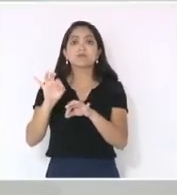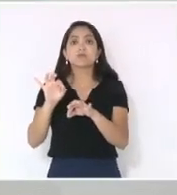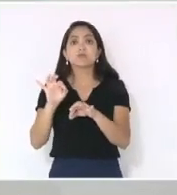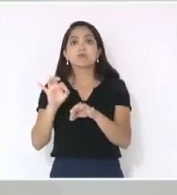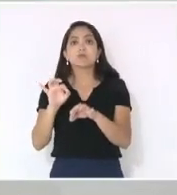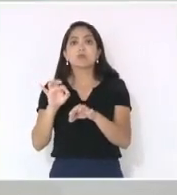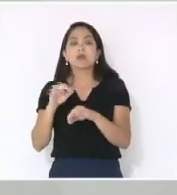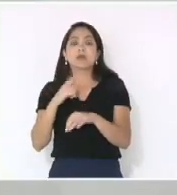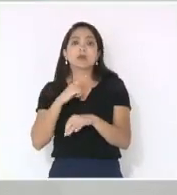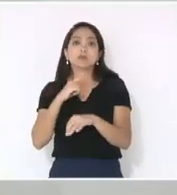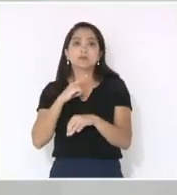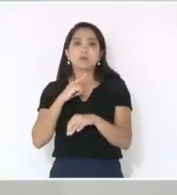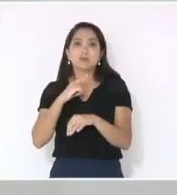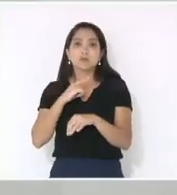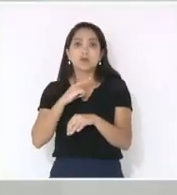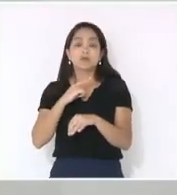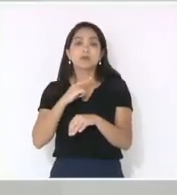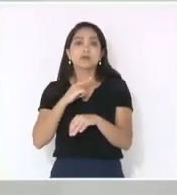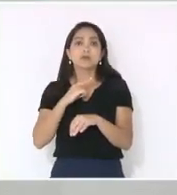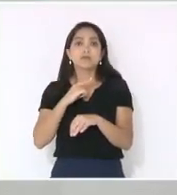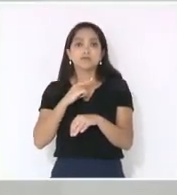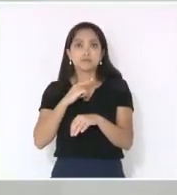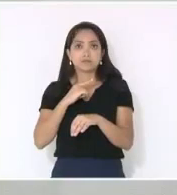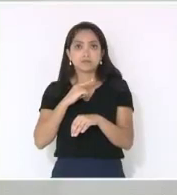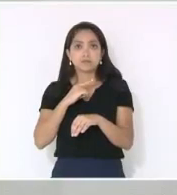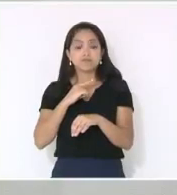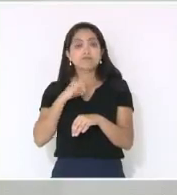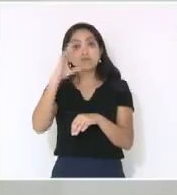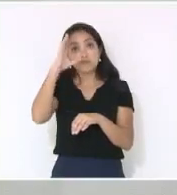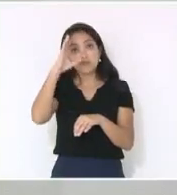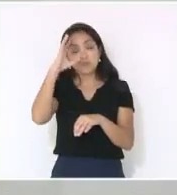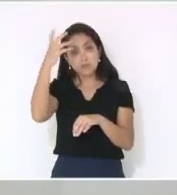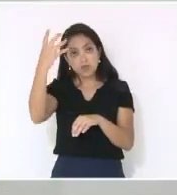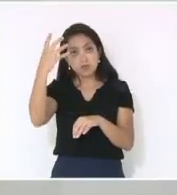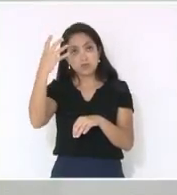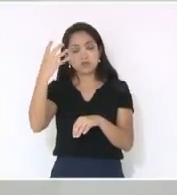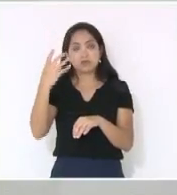Plabus. E aqui nós temos uma solução